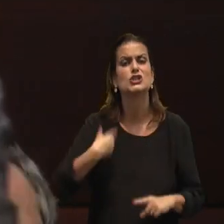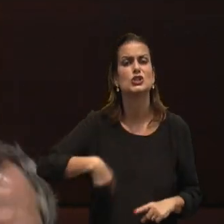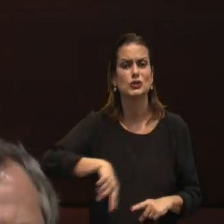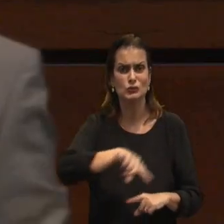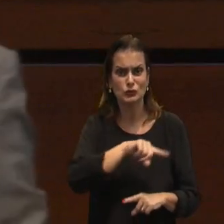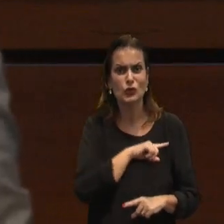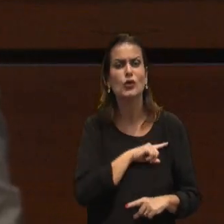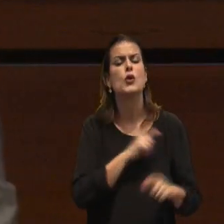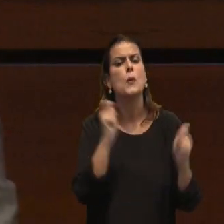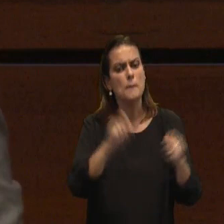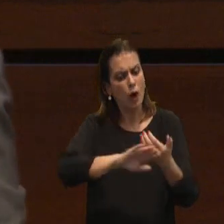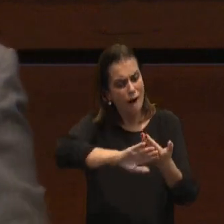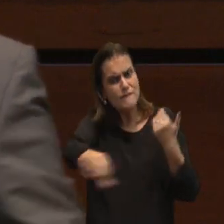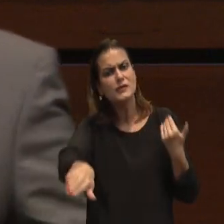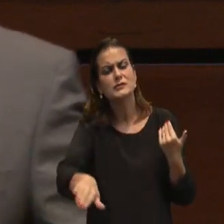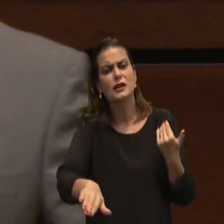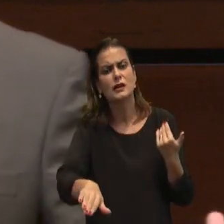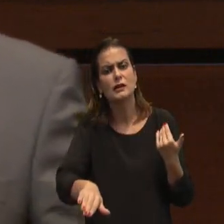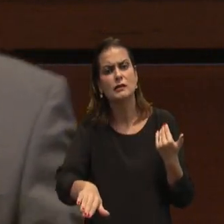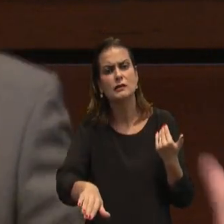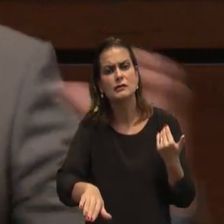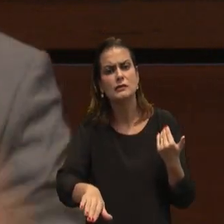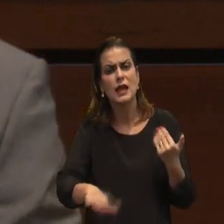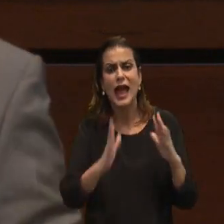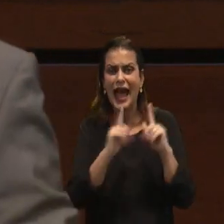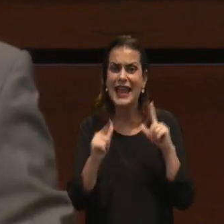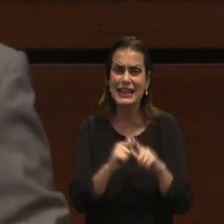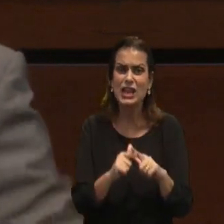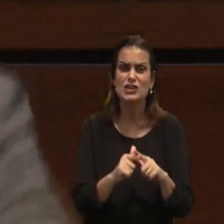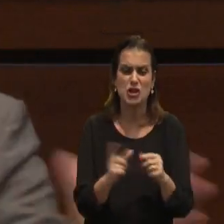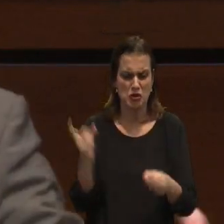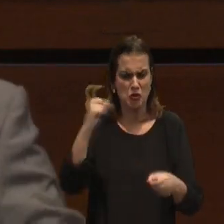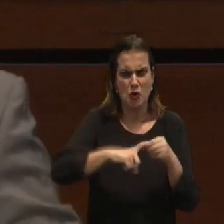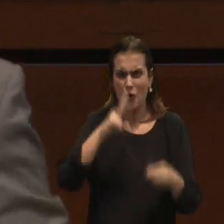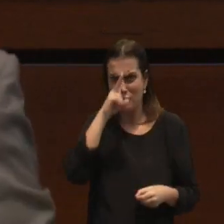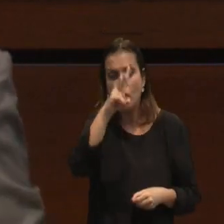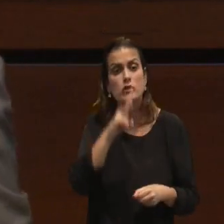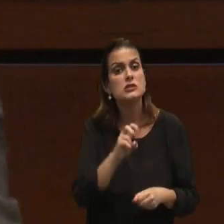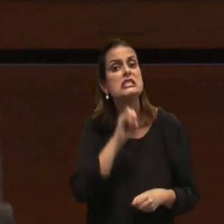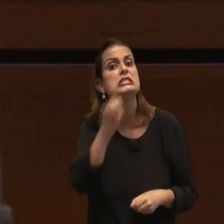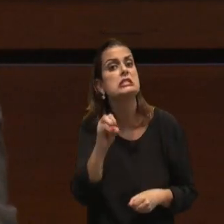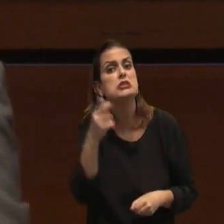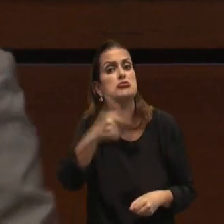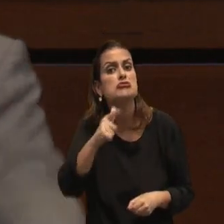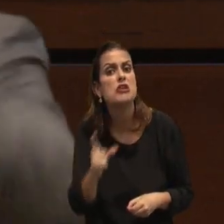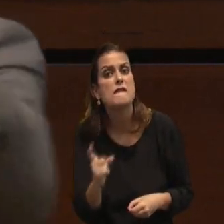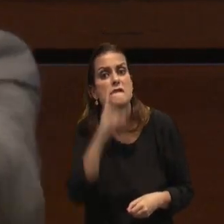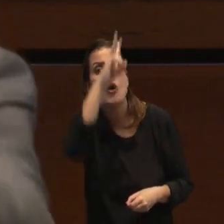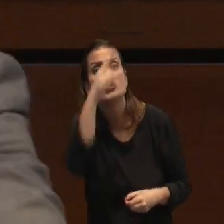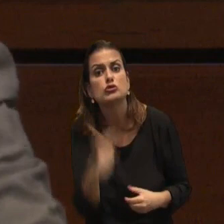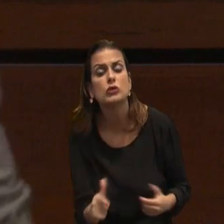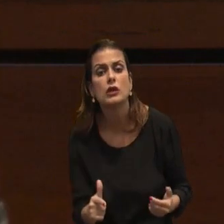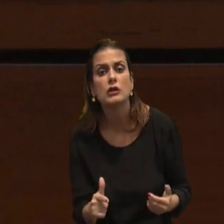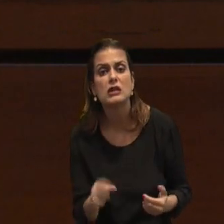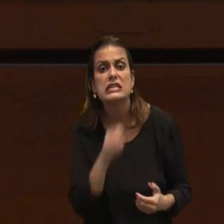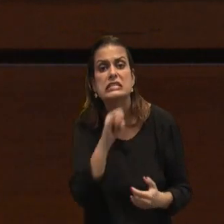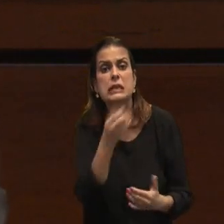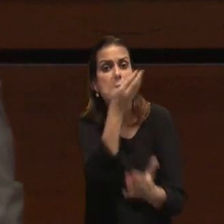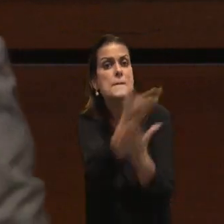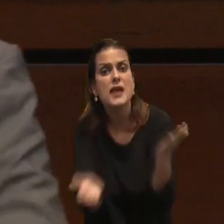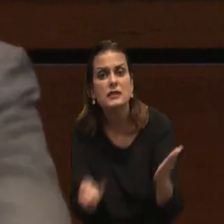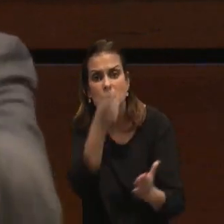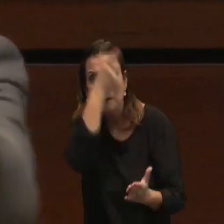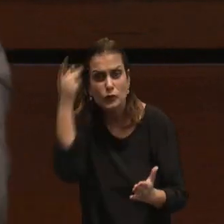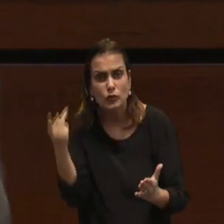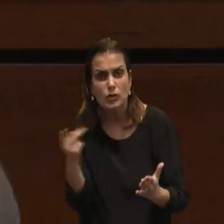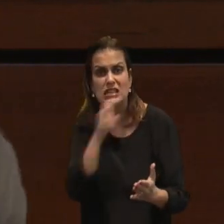distanciar. Alguns falam que a igreja vai voltar mais forte. E se ela não voltar mais forte? E se nós perdermos pessoas?